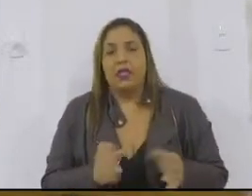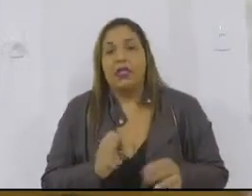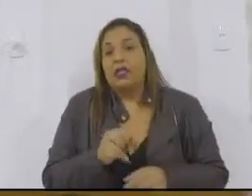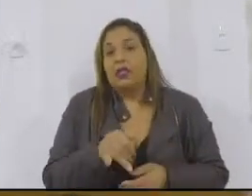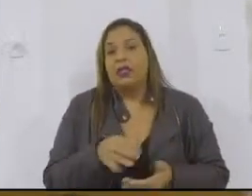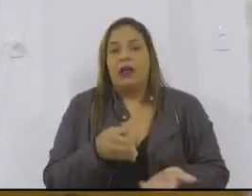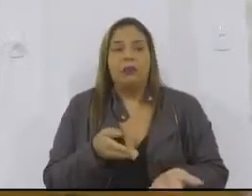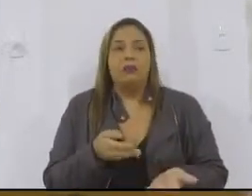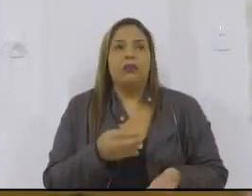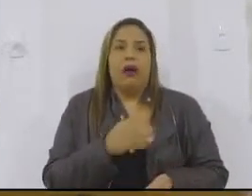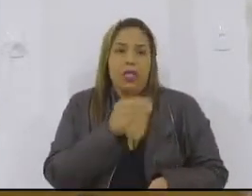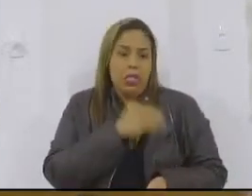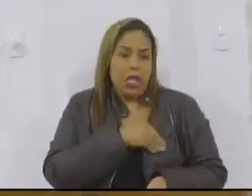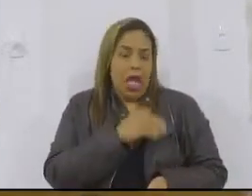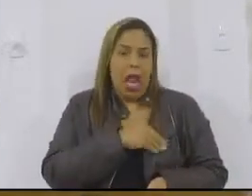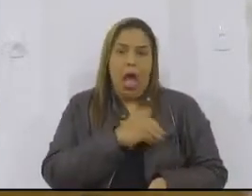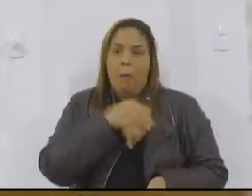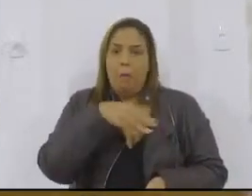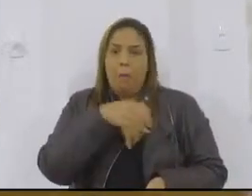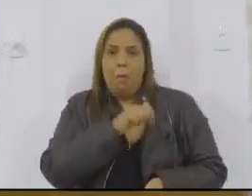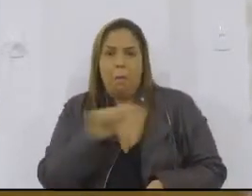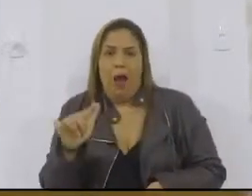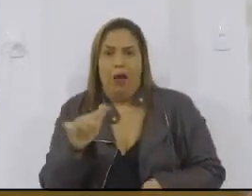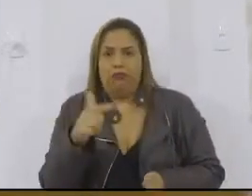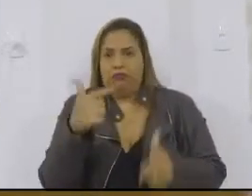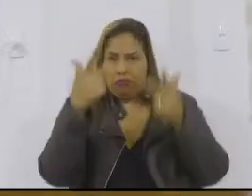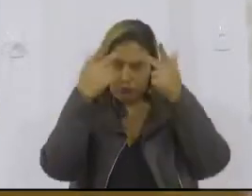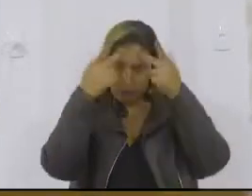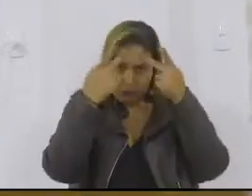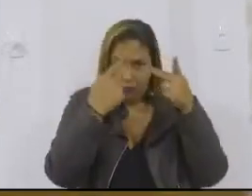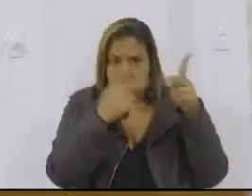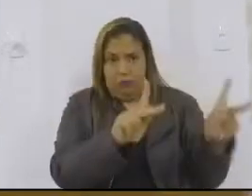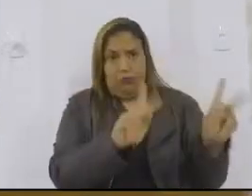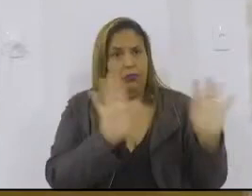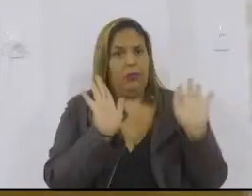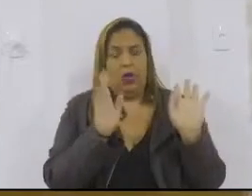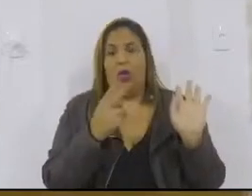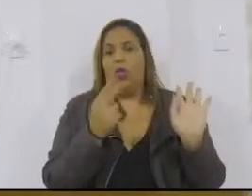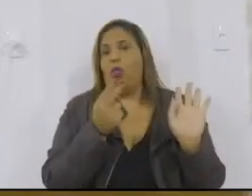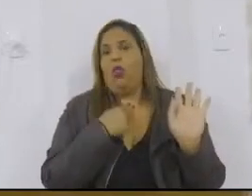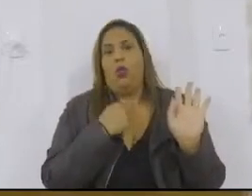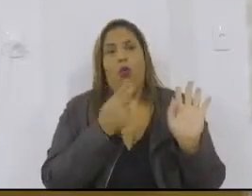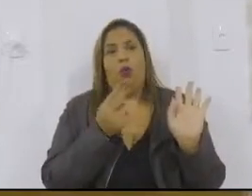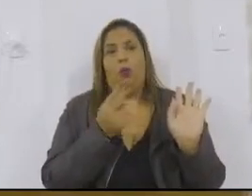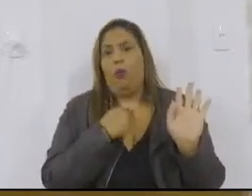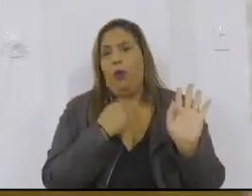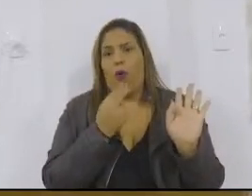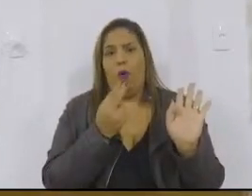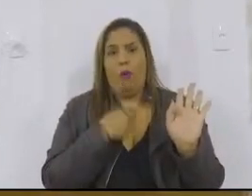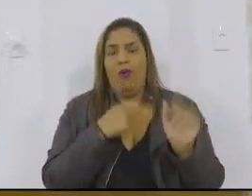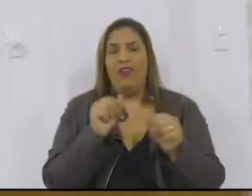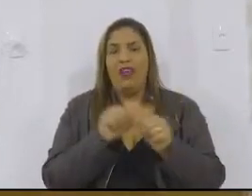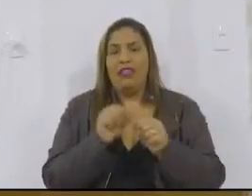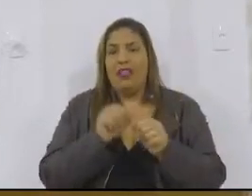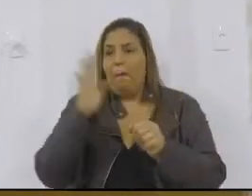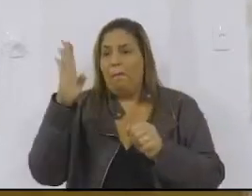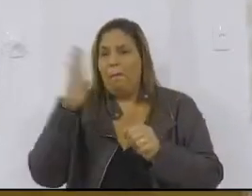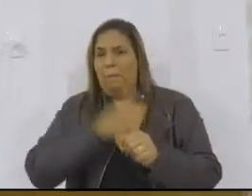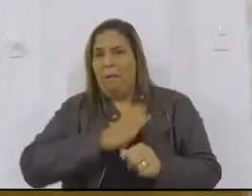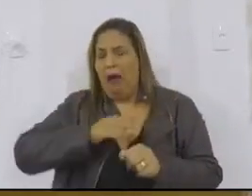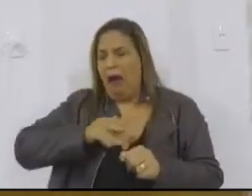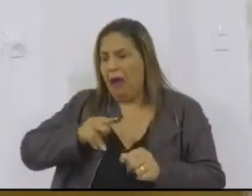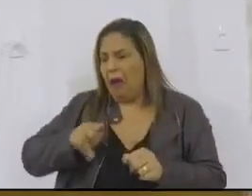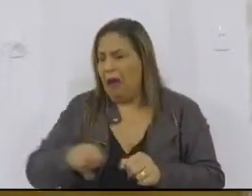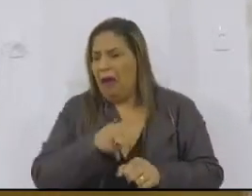recebendo mal ou bem, ele tem que ir lá resolver com a secretaria. Não é transmitir, não é passar para o povo que não tem nada com